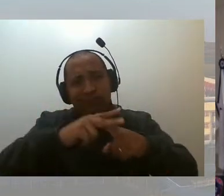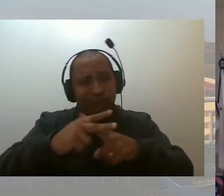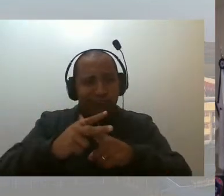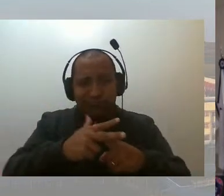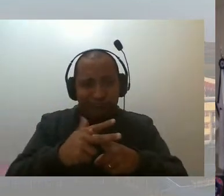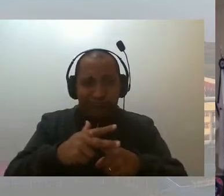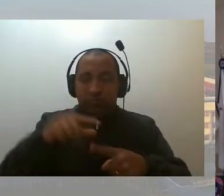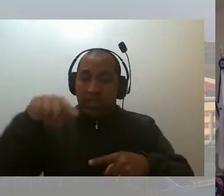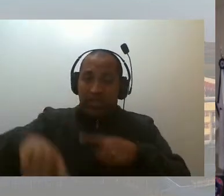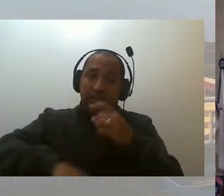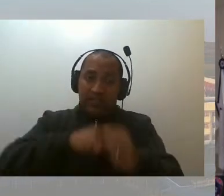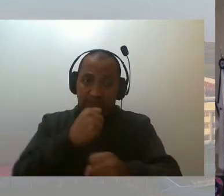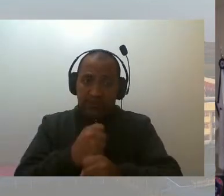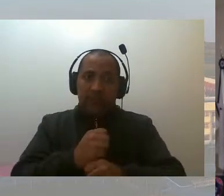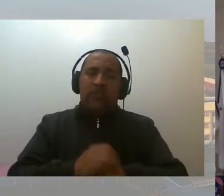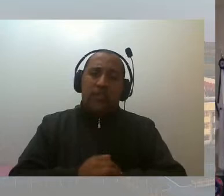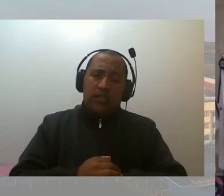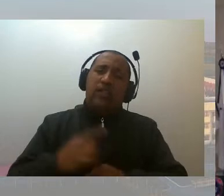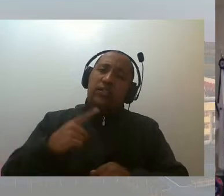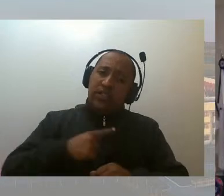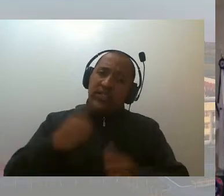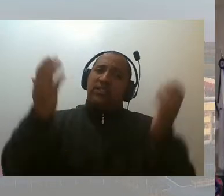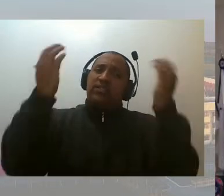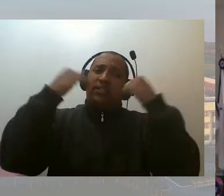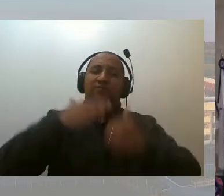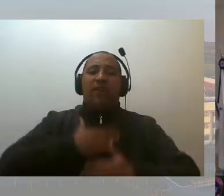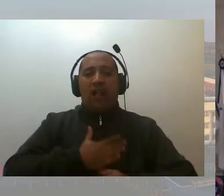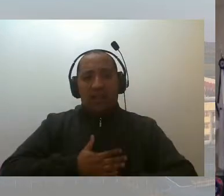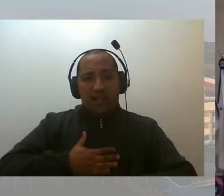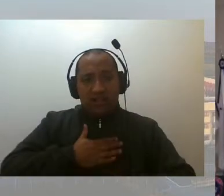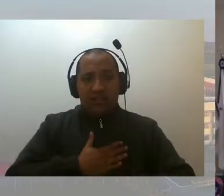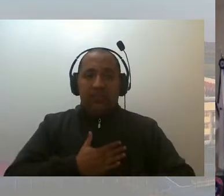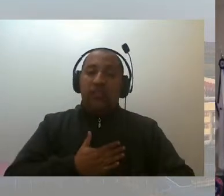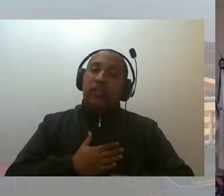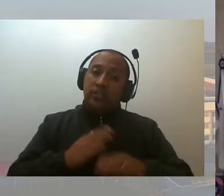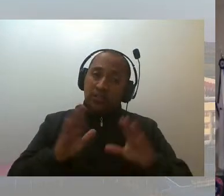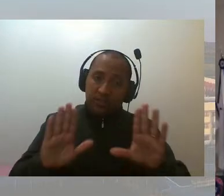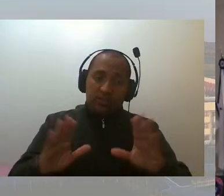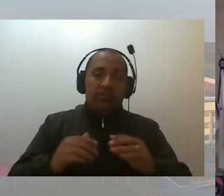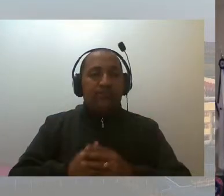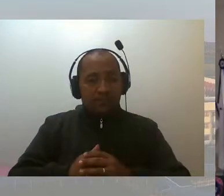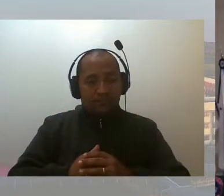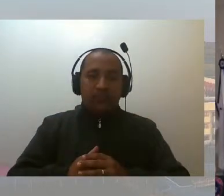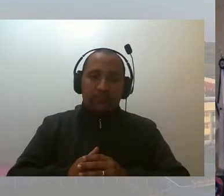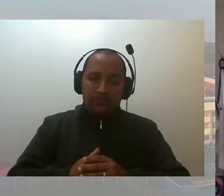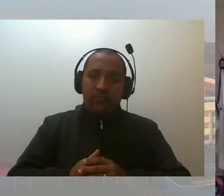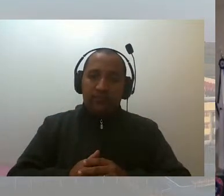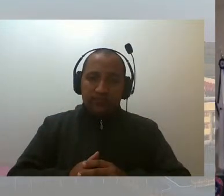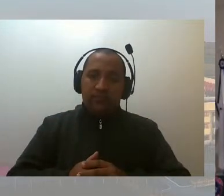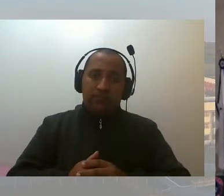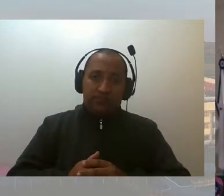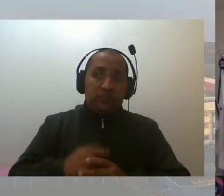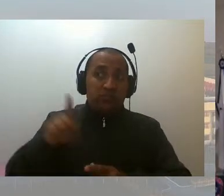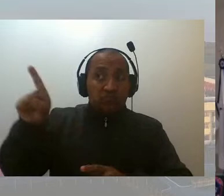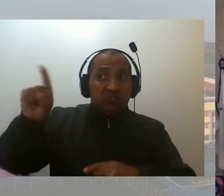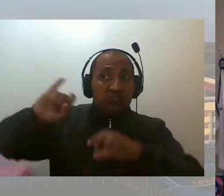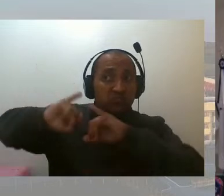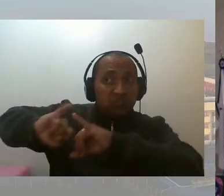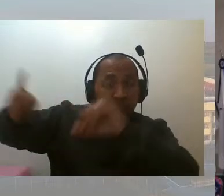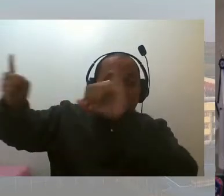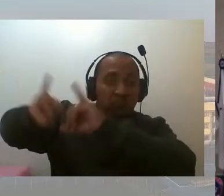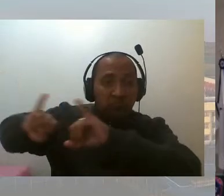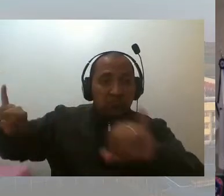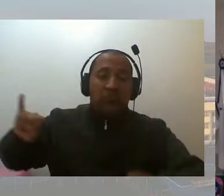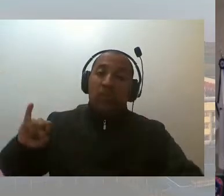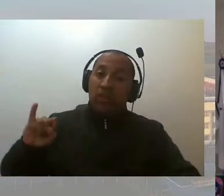neste ano, que muito nos alegra, e se provavelmente, né, conforme anúncios de